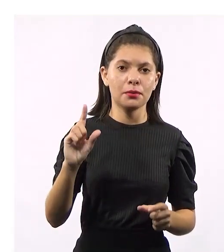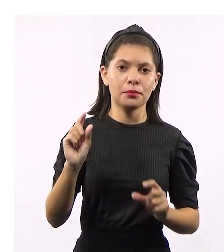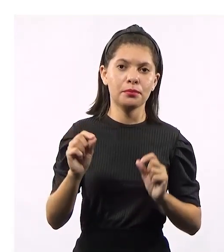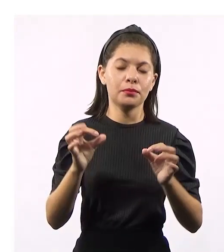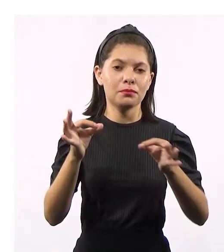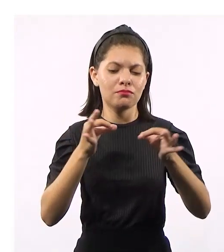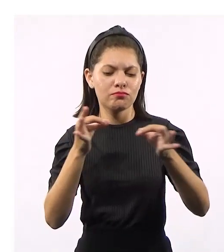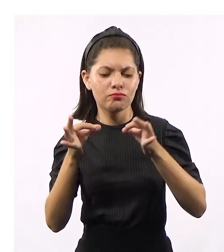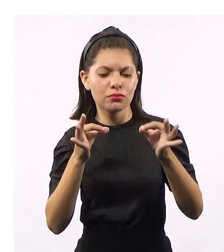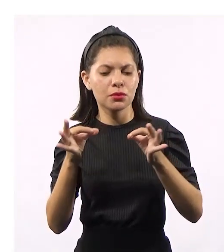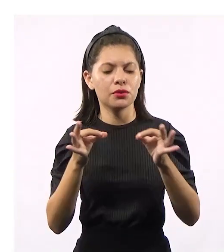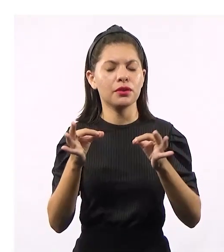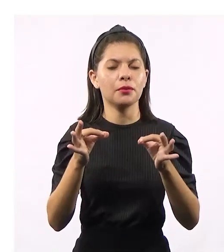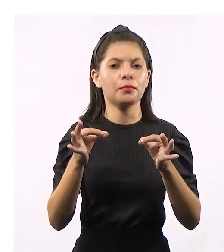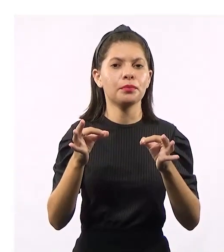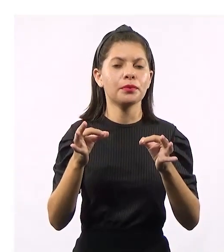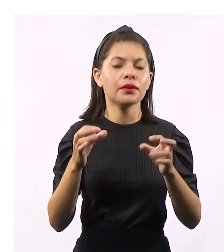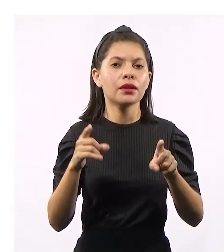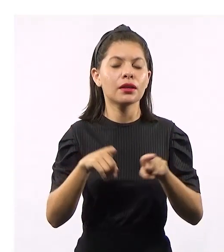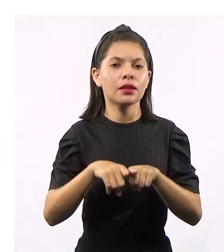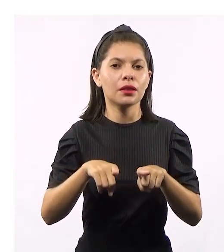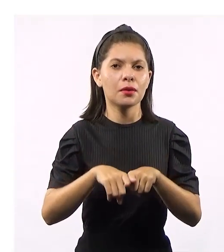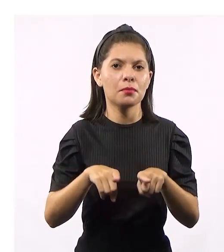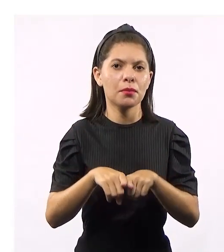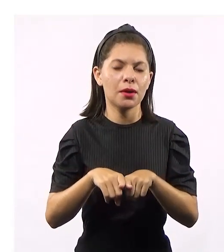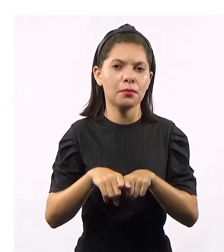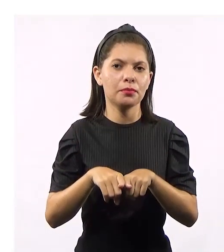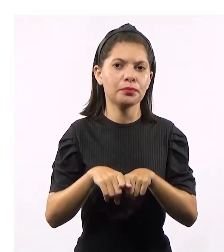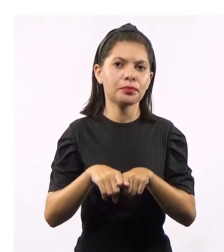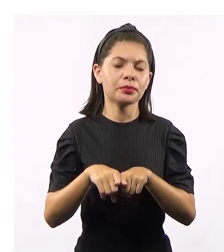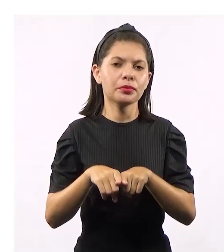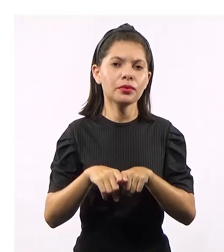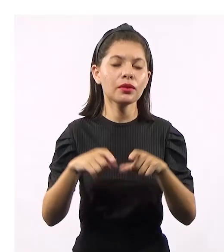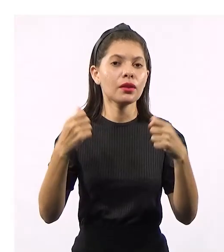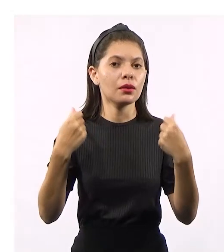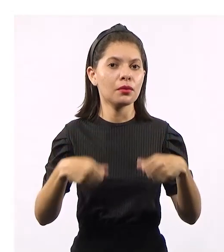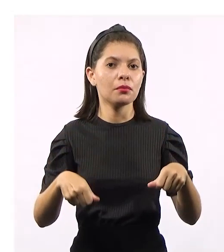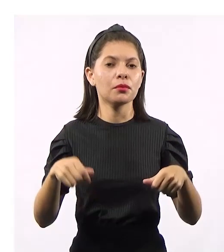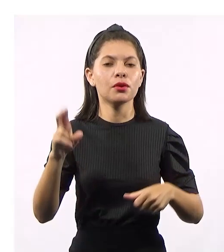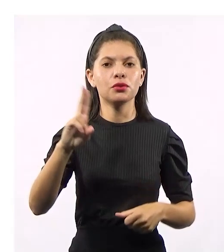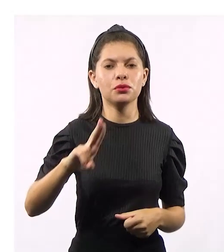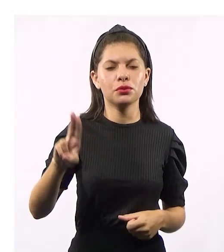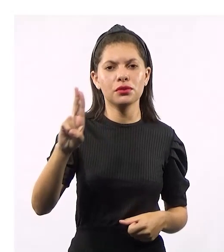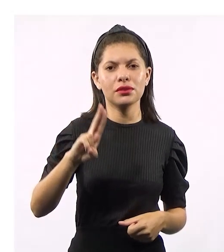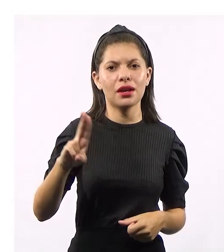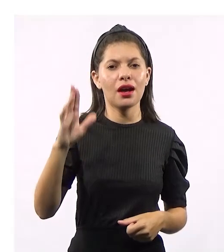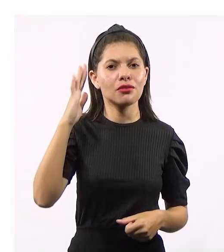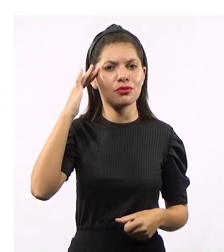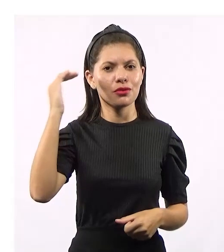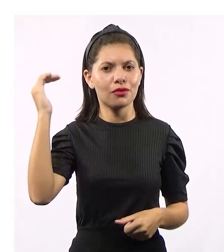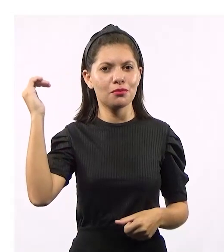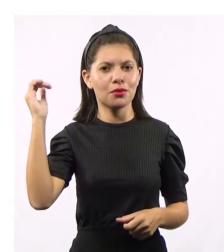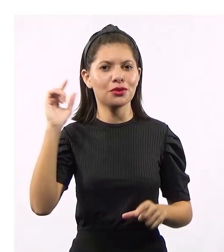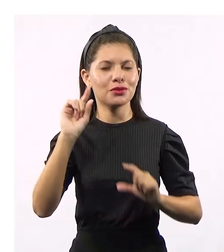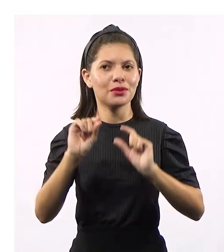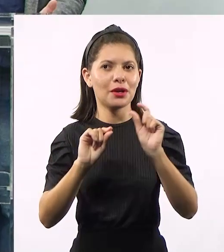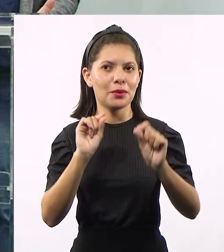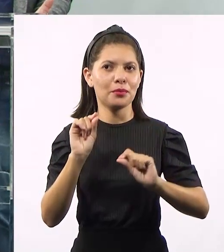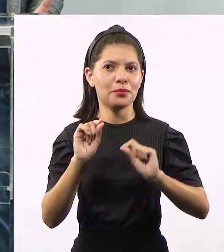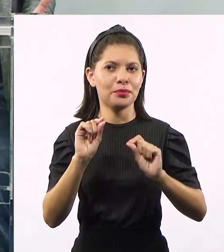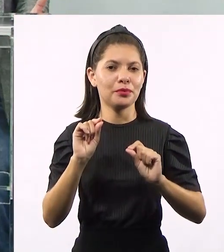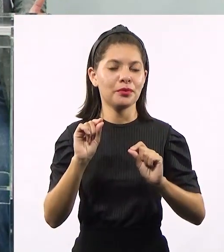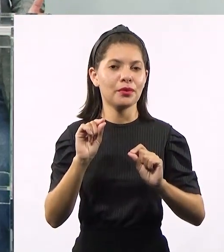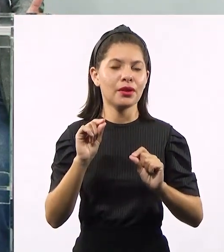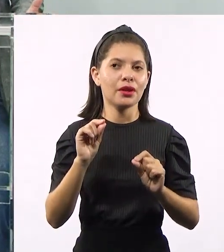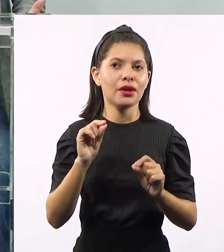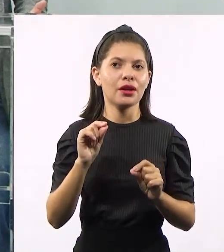há uma representação de ordem. Além disso, nessas escalonadas eu posso usar, por exemplo, uma escala muito famosa que é a escala